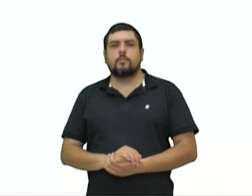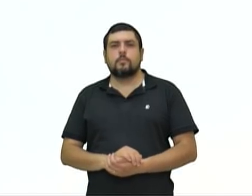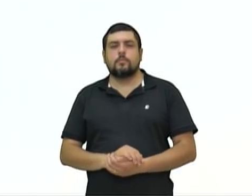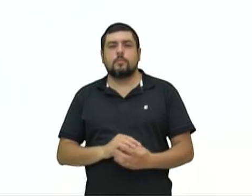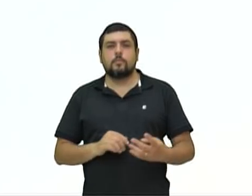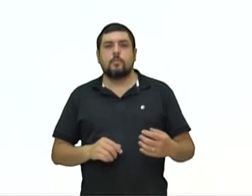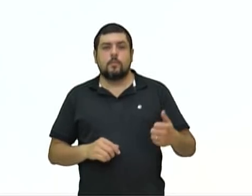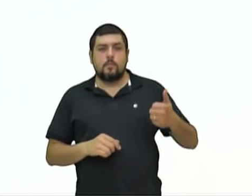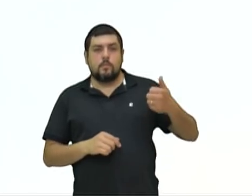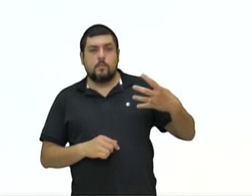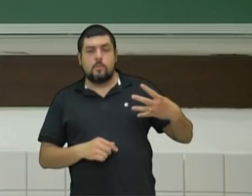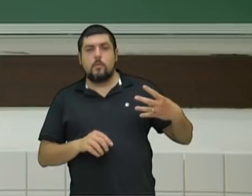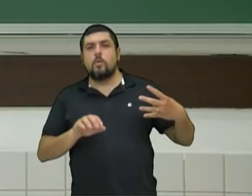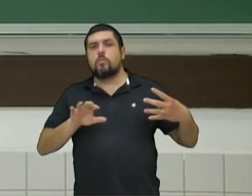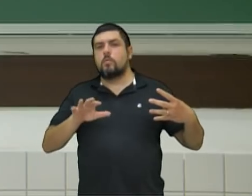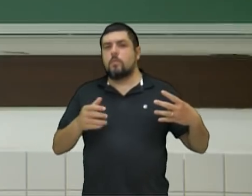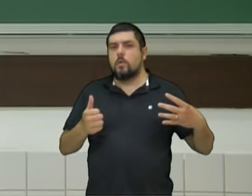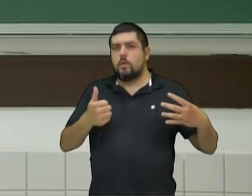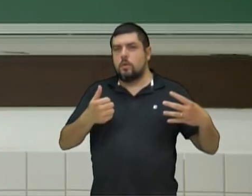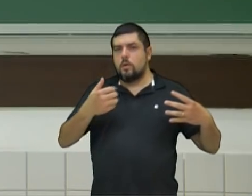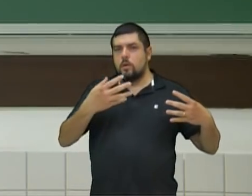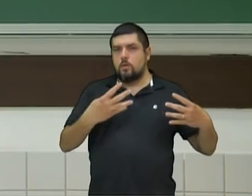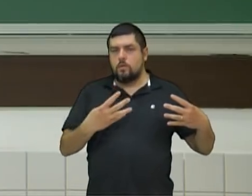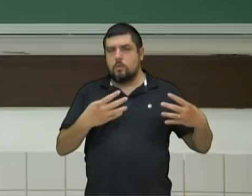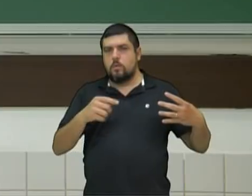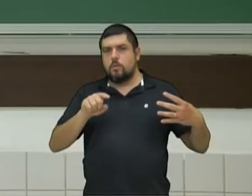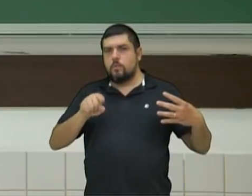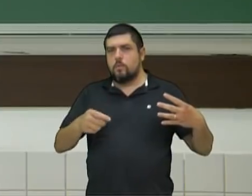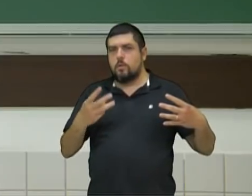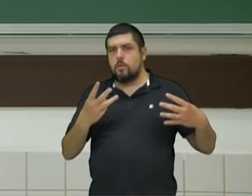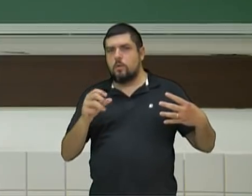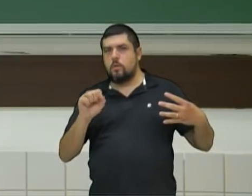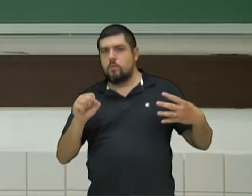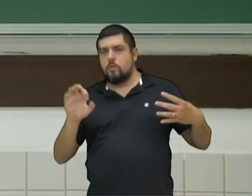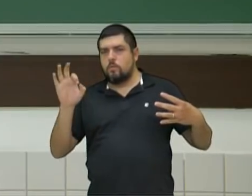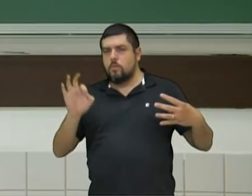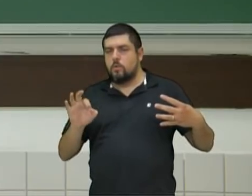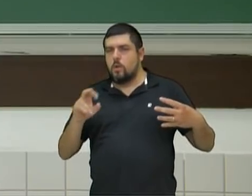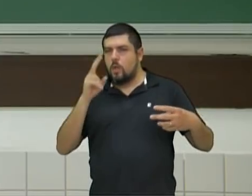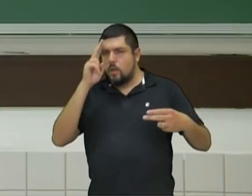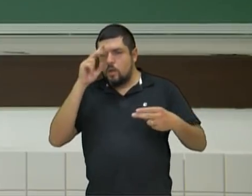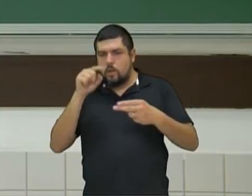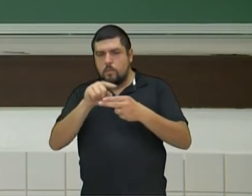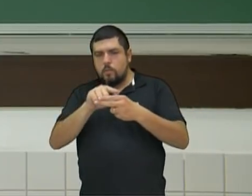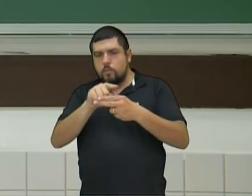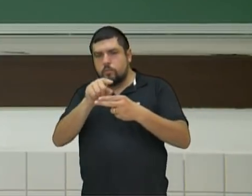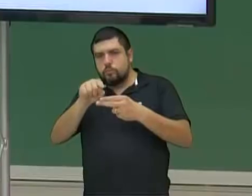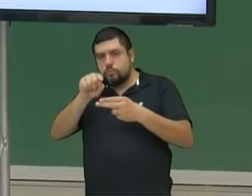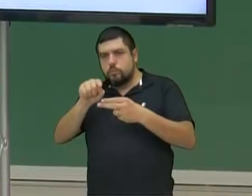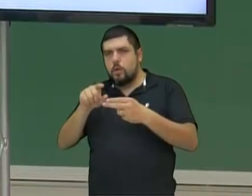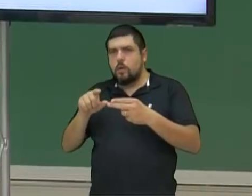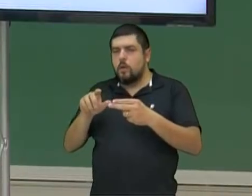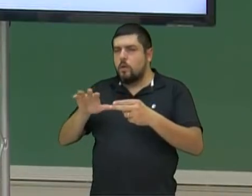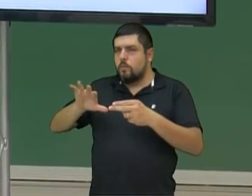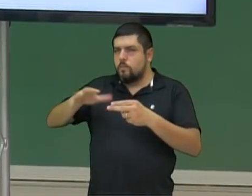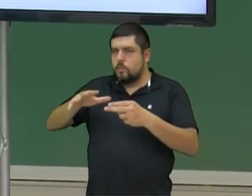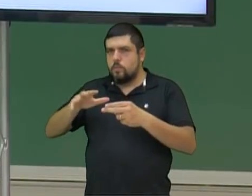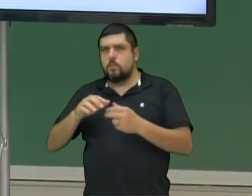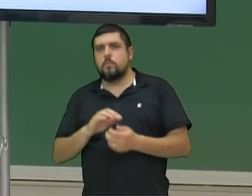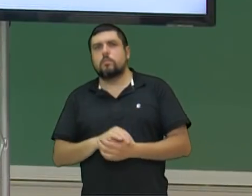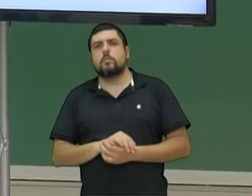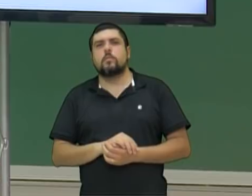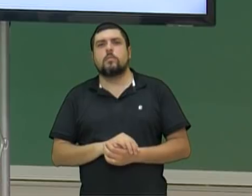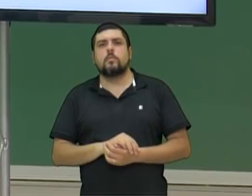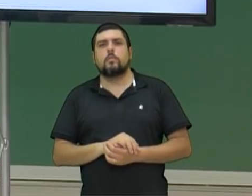38,89%, aproximadamente. Lembra lá do sinalzinho? Aproximadamente, porque ele não deu ali, tem mais algumas casinhas decimais. Para a docência, a